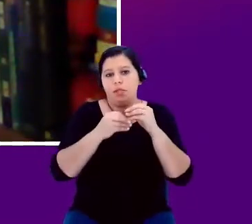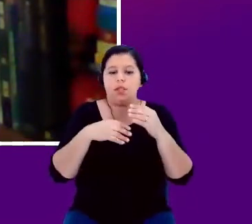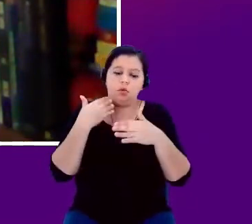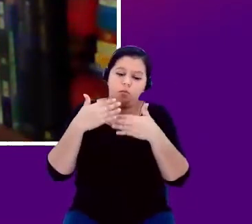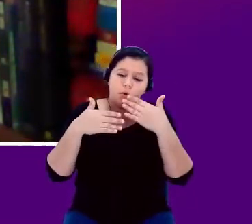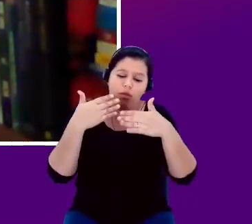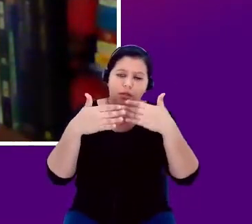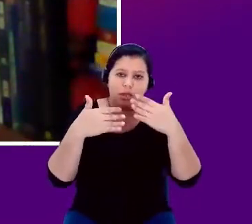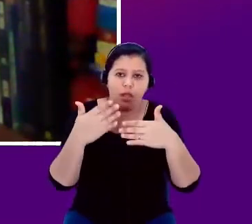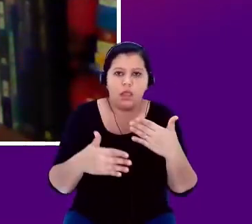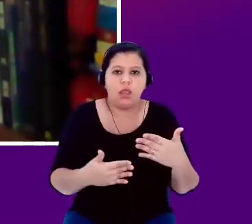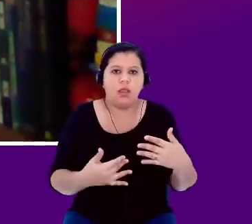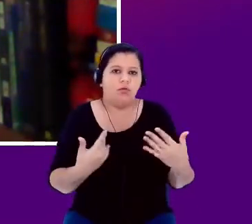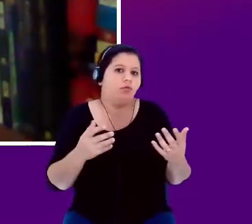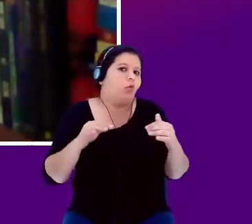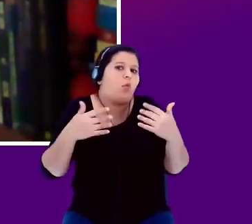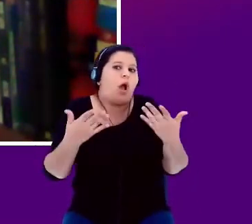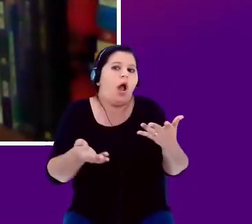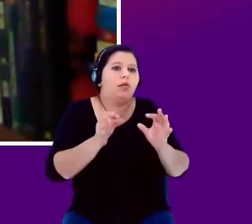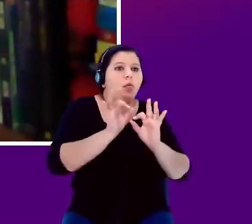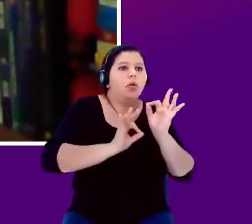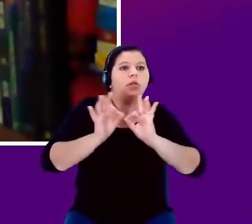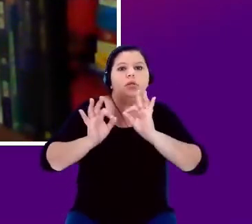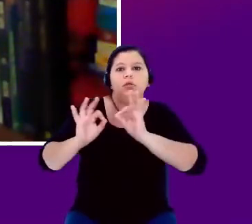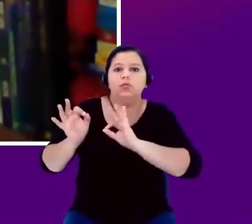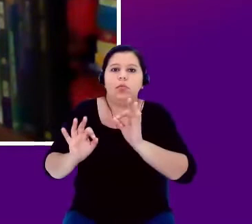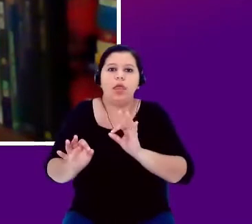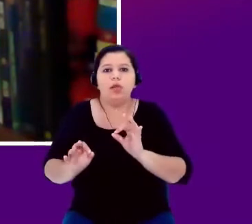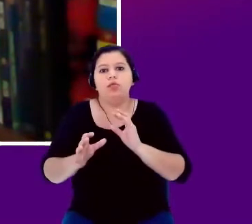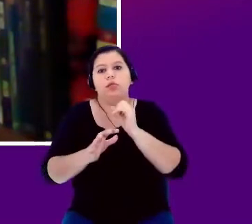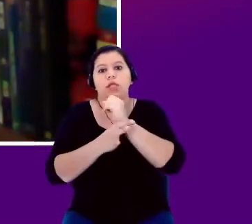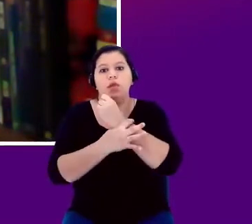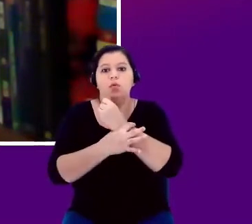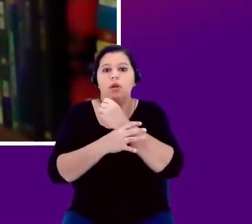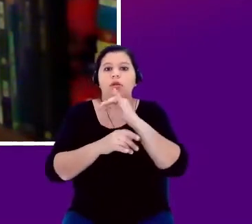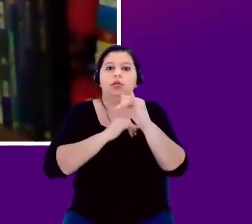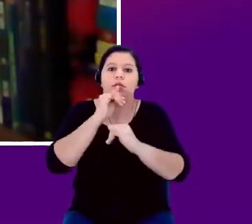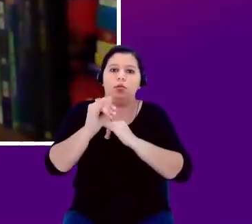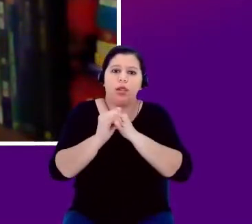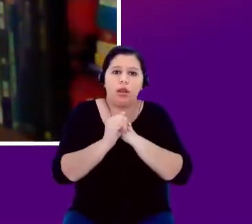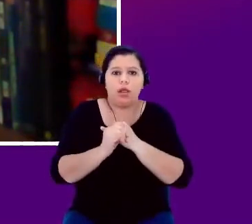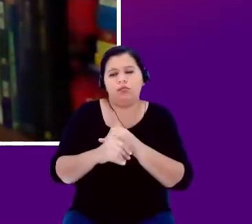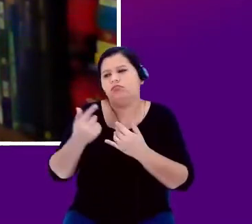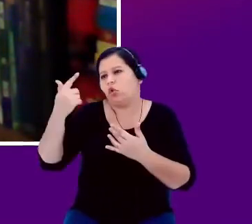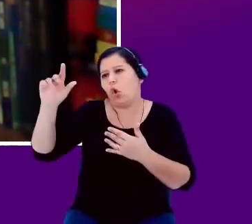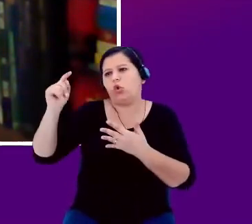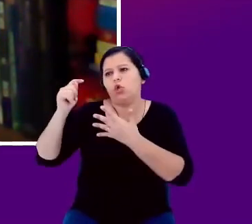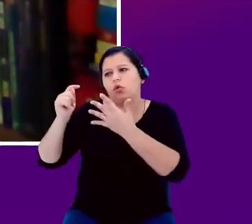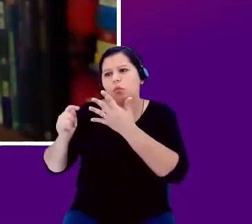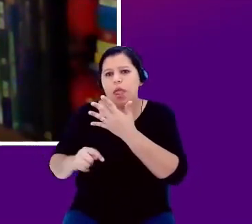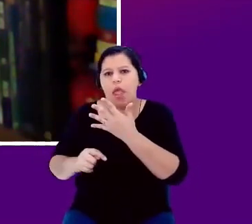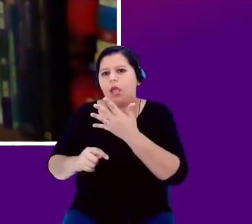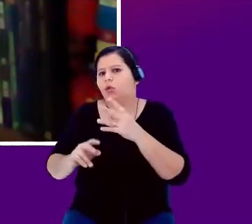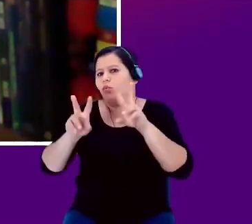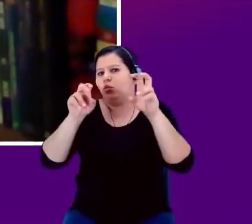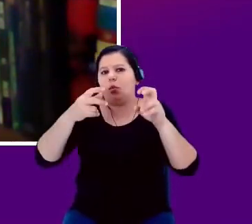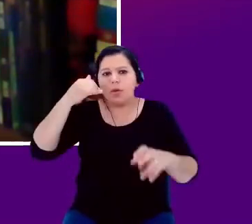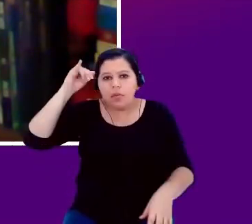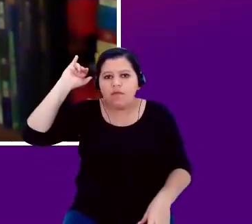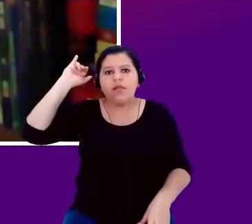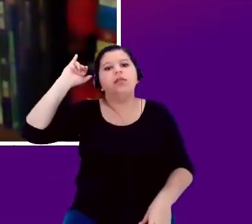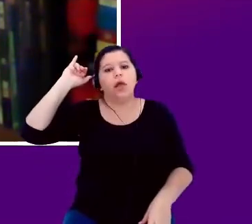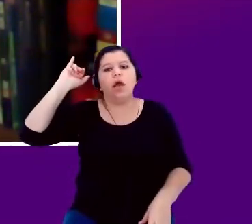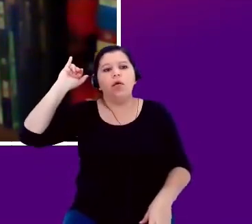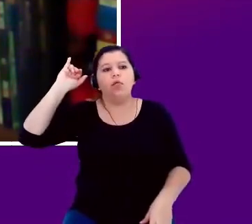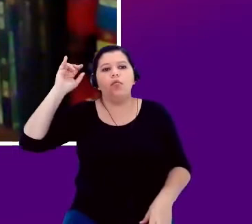processos, procedimentos e controles de segurança cibernética, além de outros aspectos relacionados à prevenção, ao tratamento de